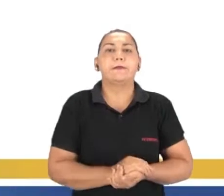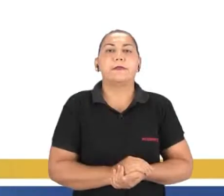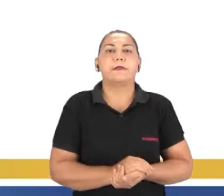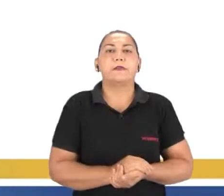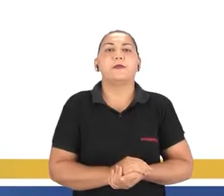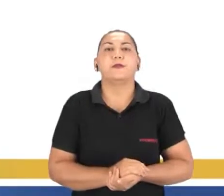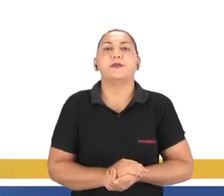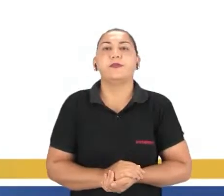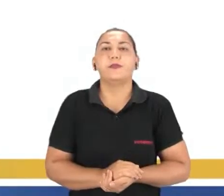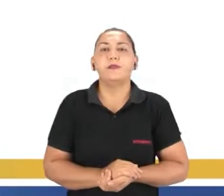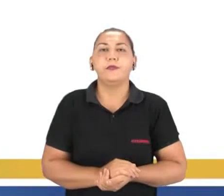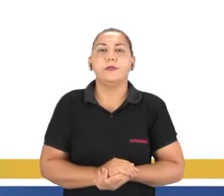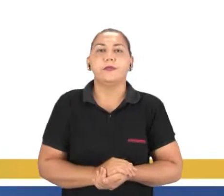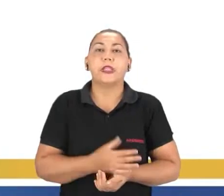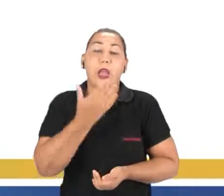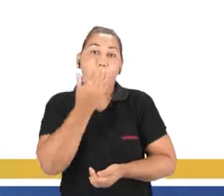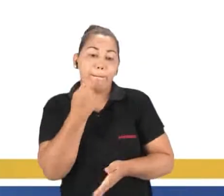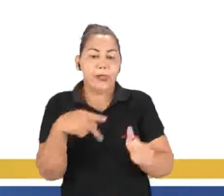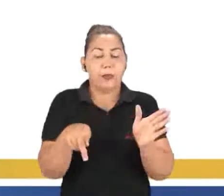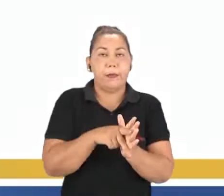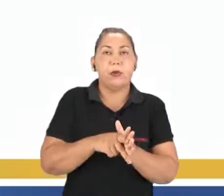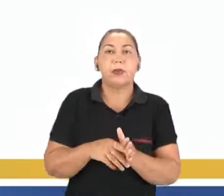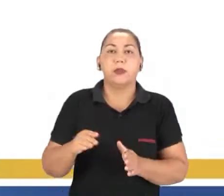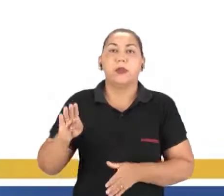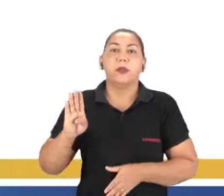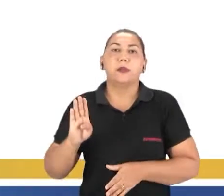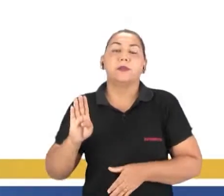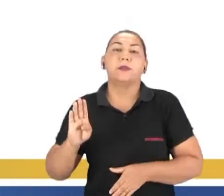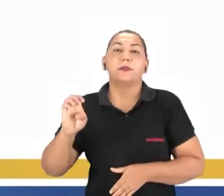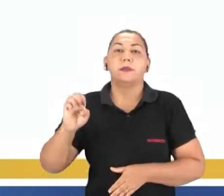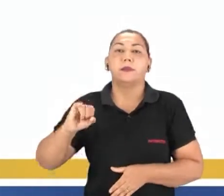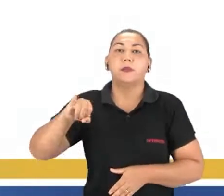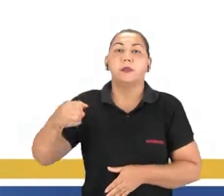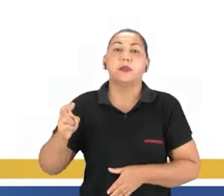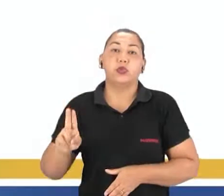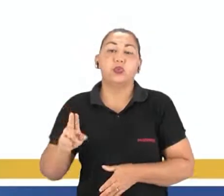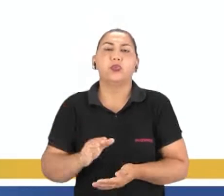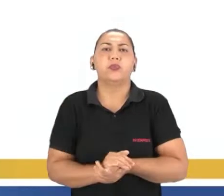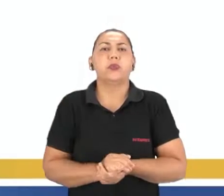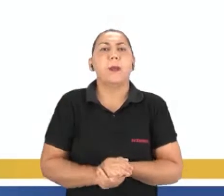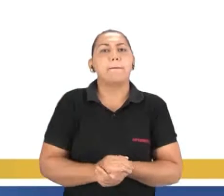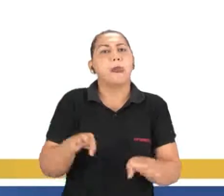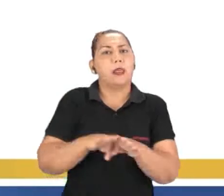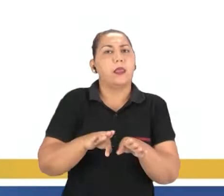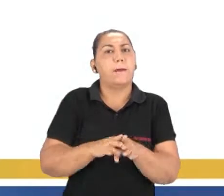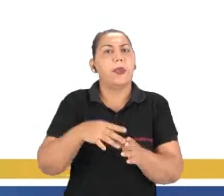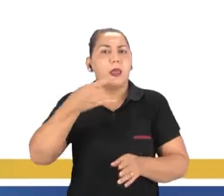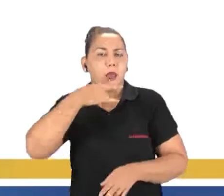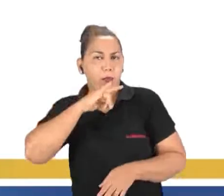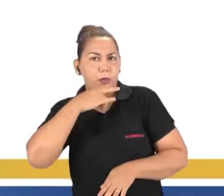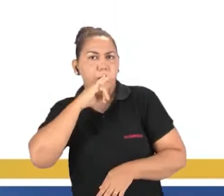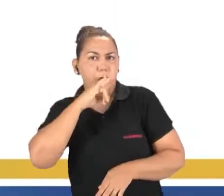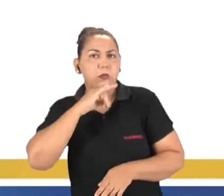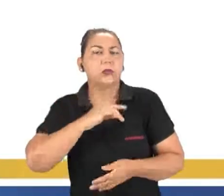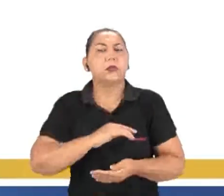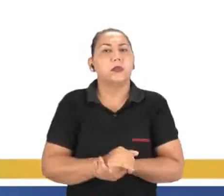fazem o beiju, né? A tapioca, né? A caiçuma, que é uma bebida parecida com a cerveja, né? Uma bebida